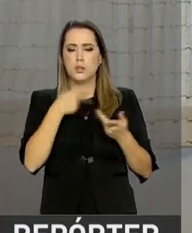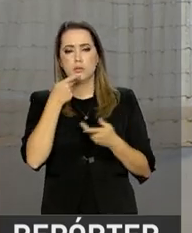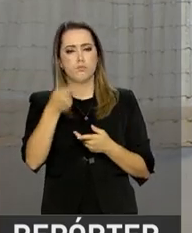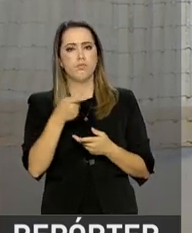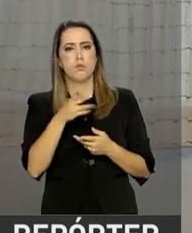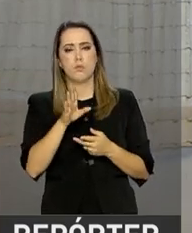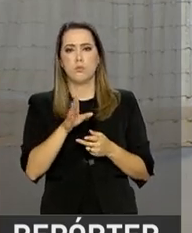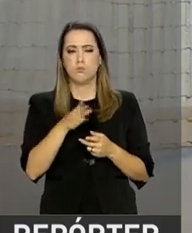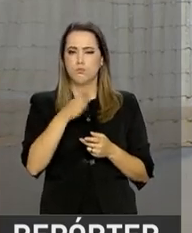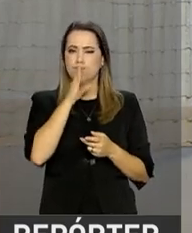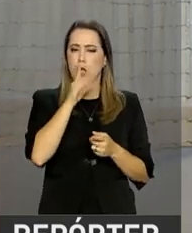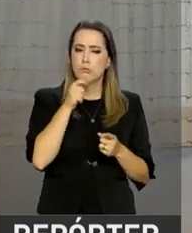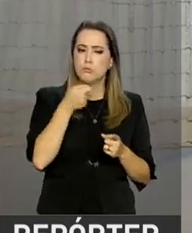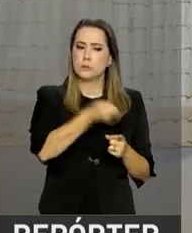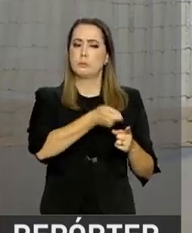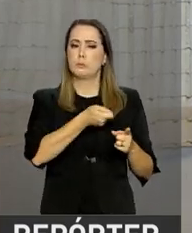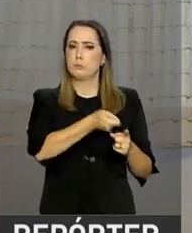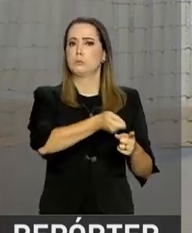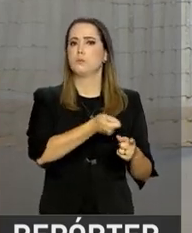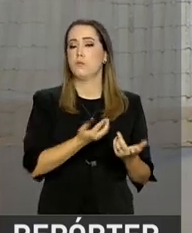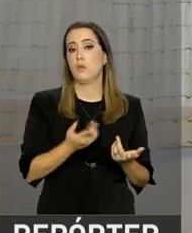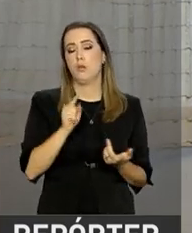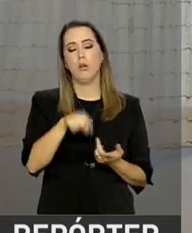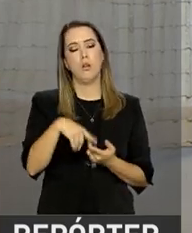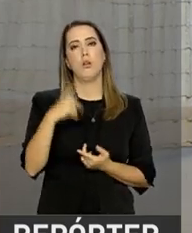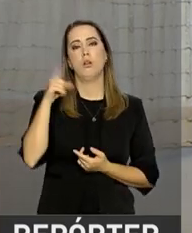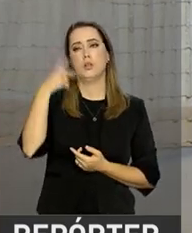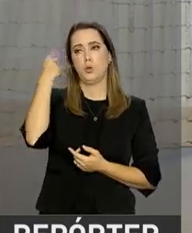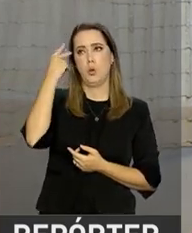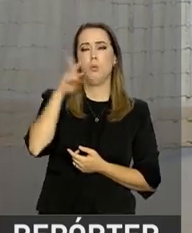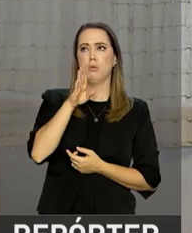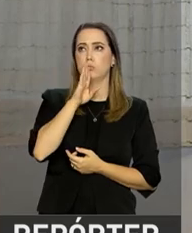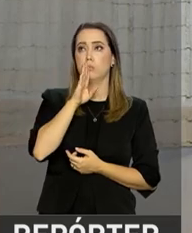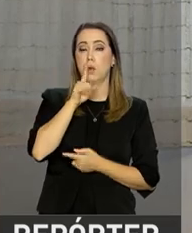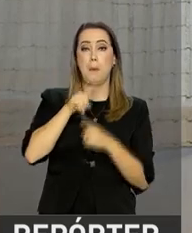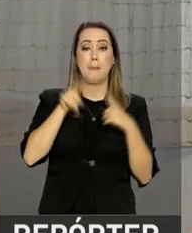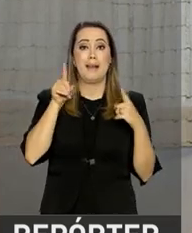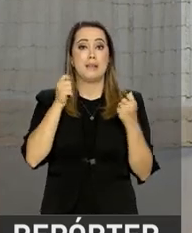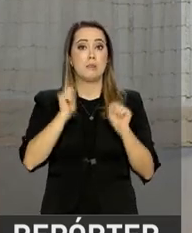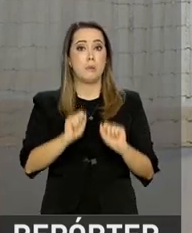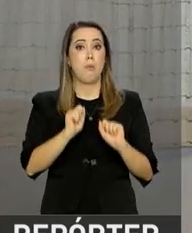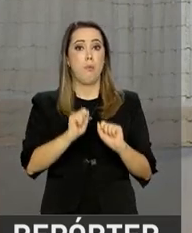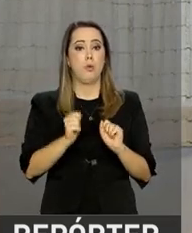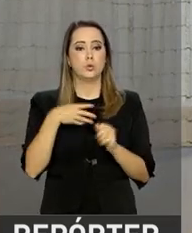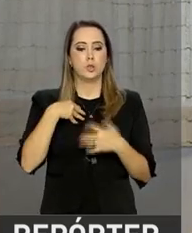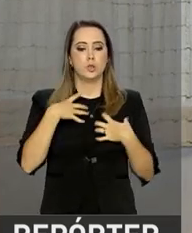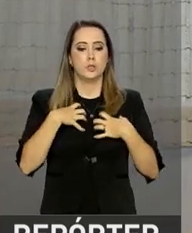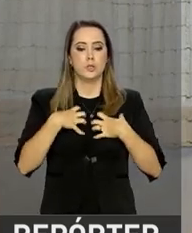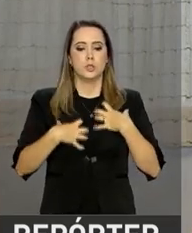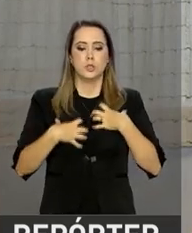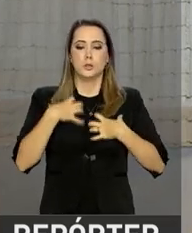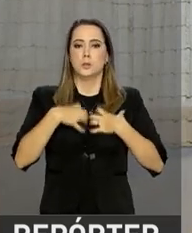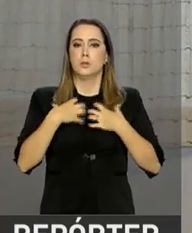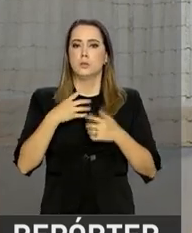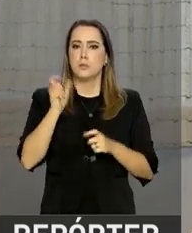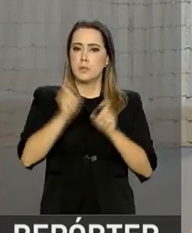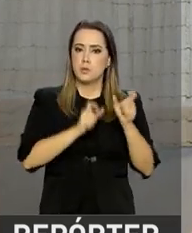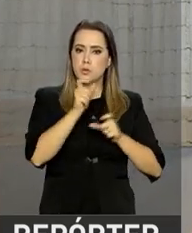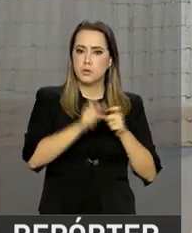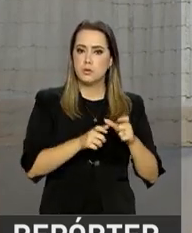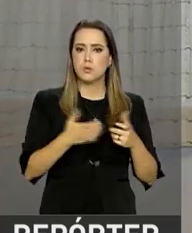não fale, né? E aí, o natural é que a pessoa se cale. Mas existem mecanismos internos, existem